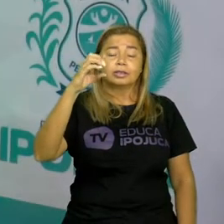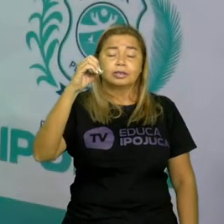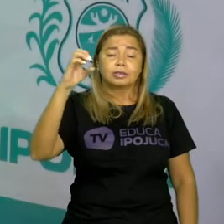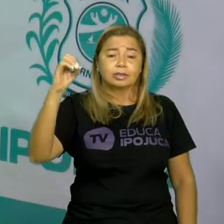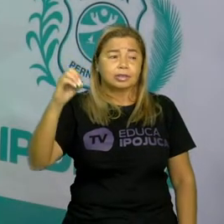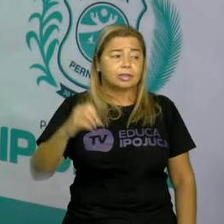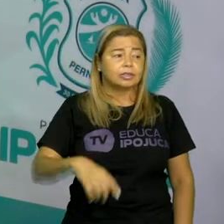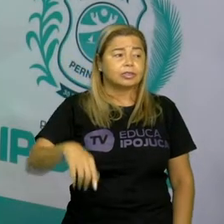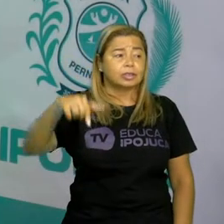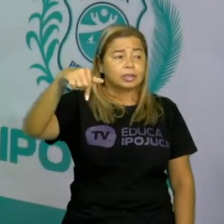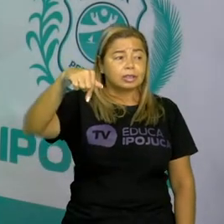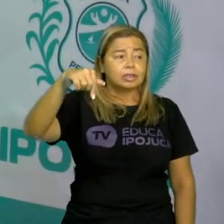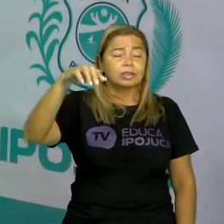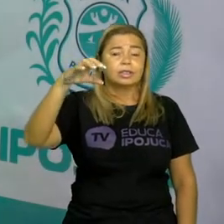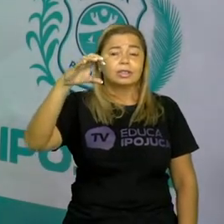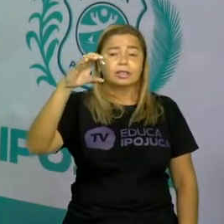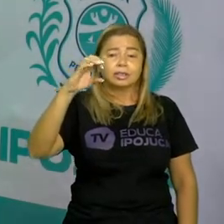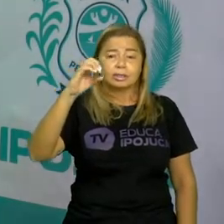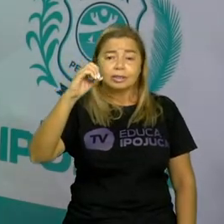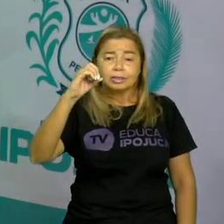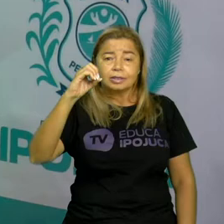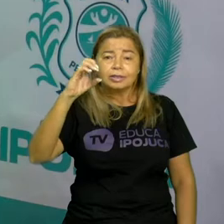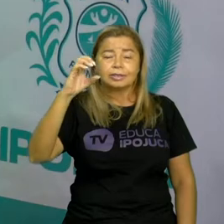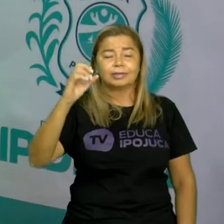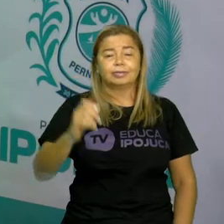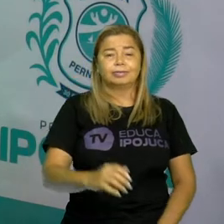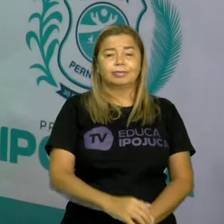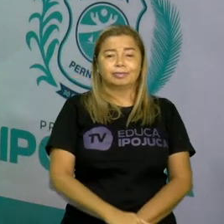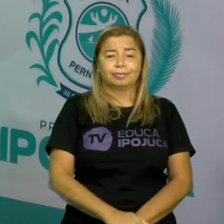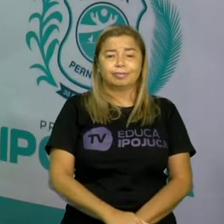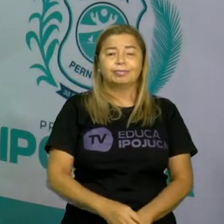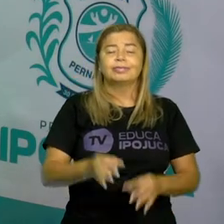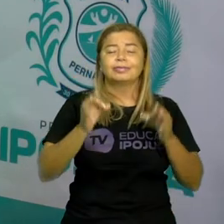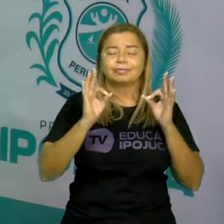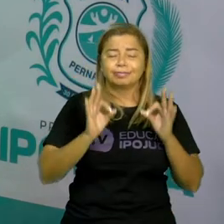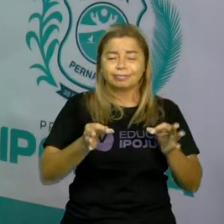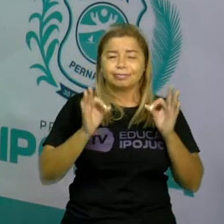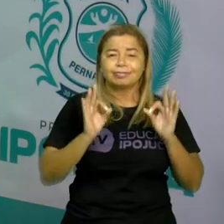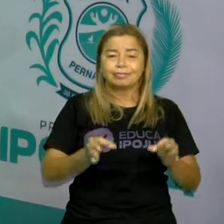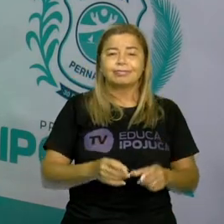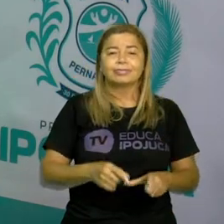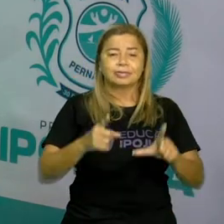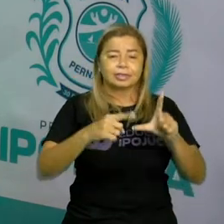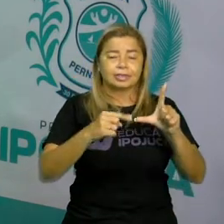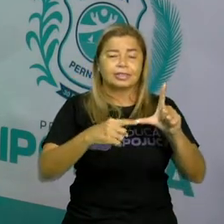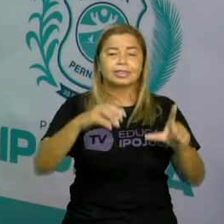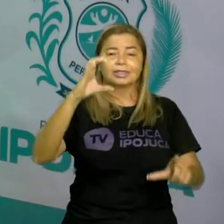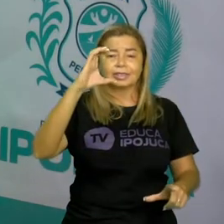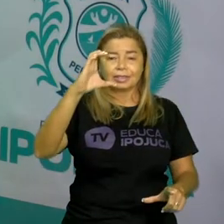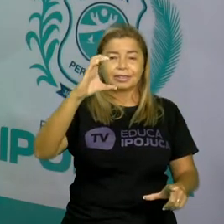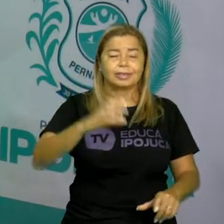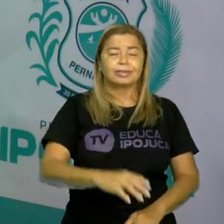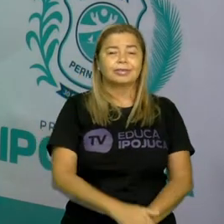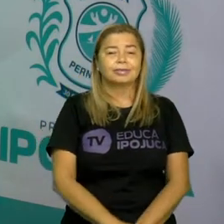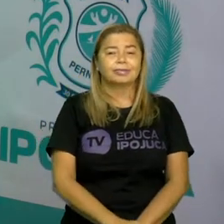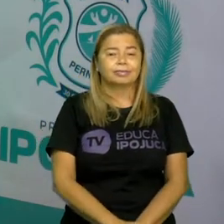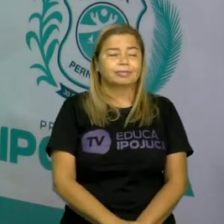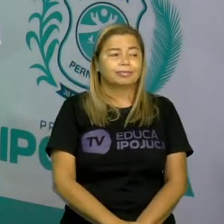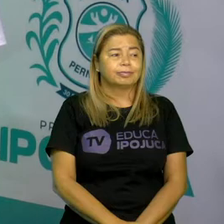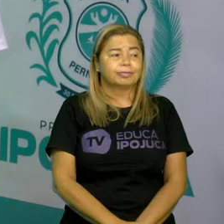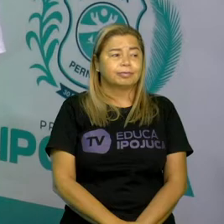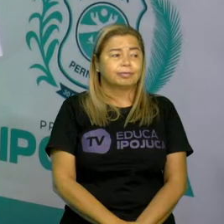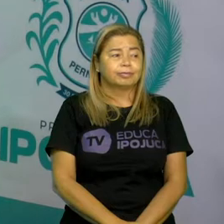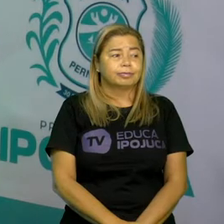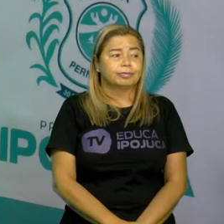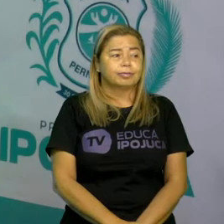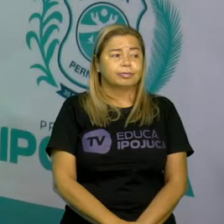esses 7 dezenas. Essa é a resposta correta. Letra C. E